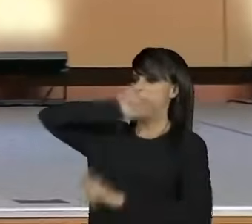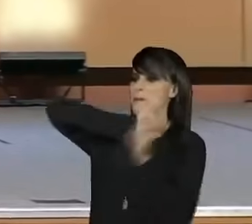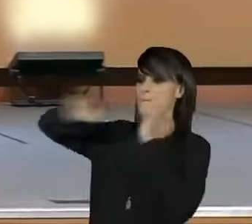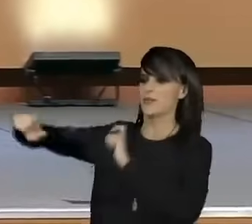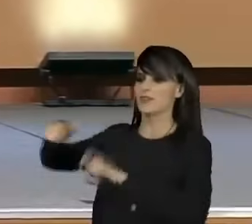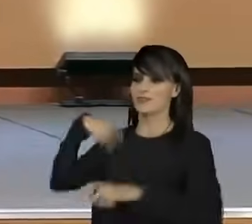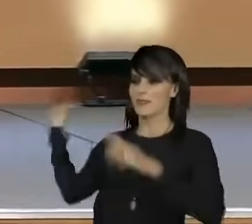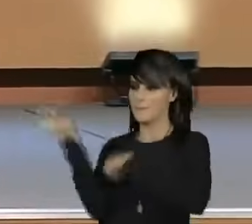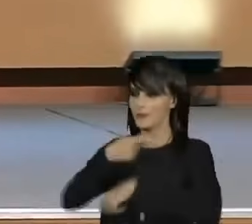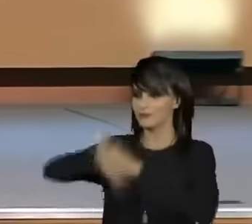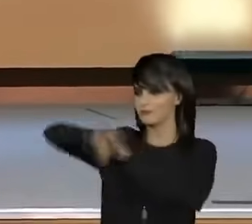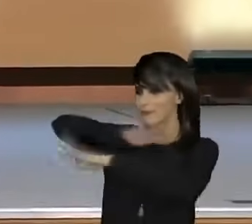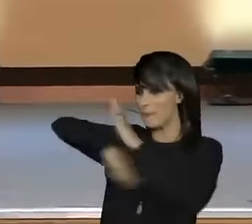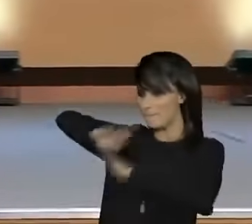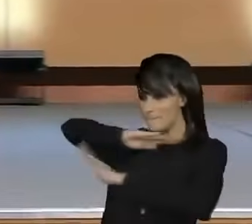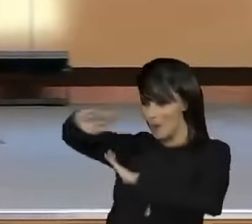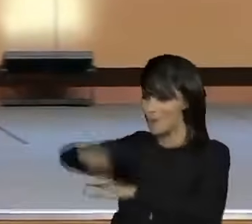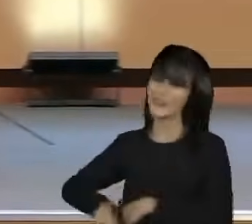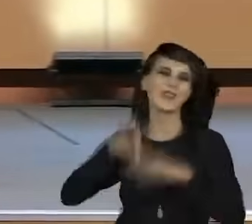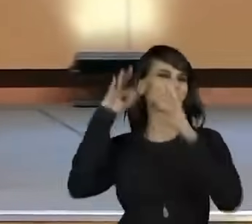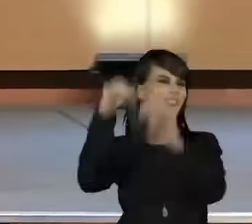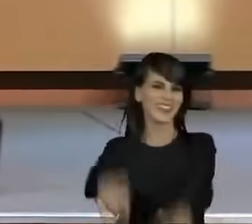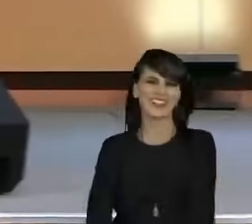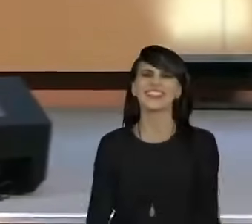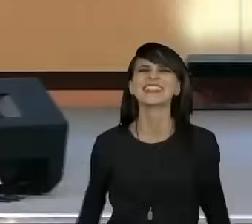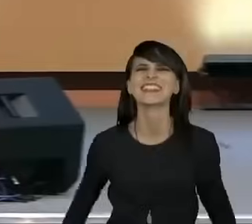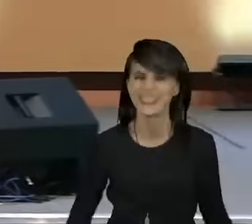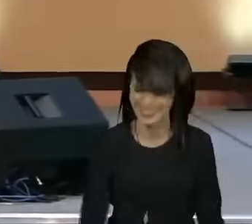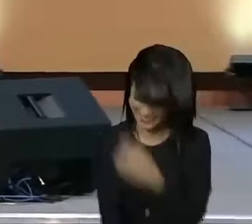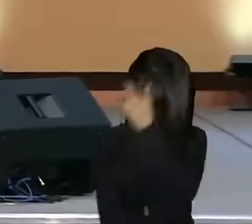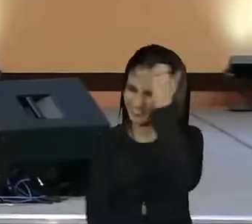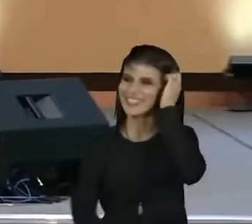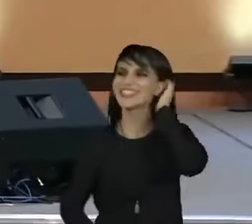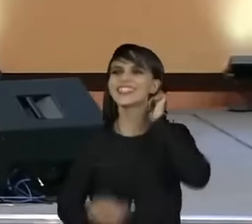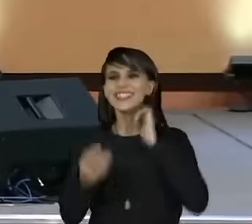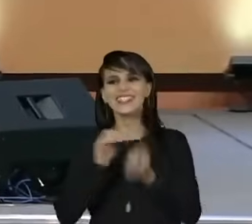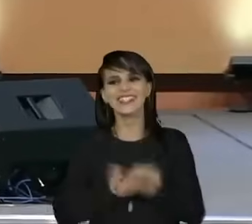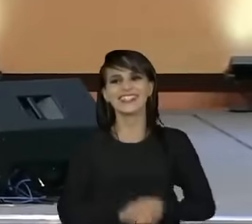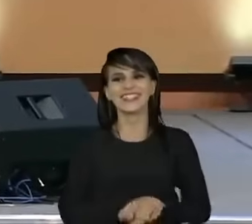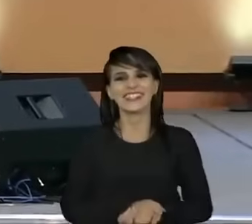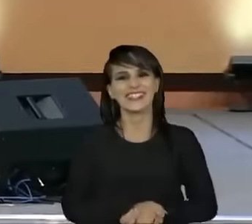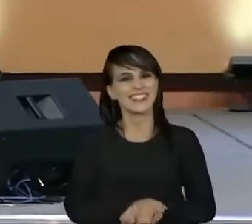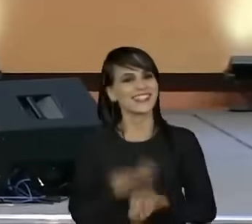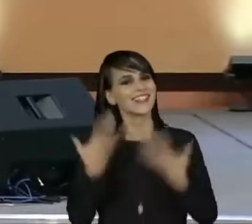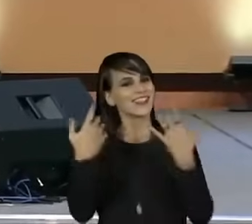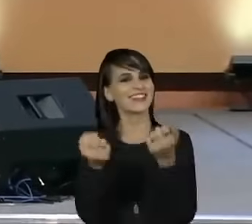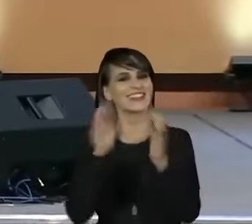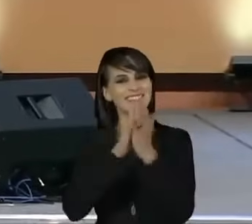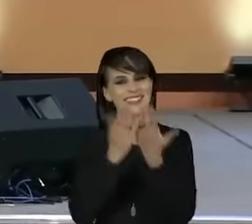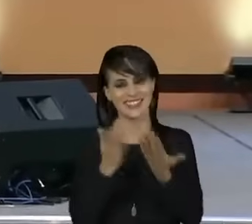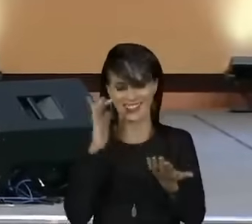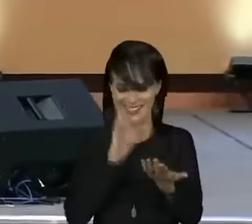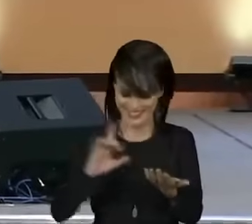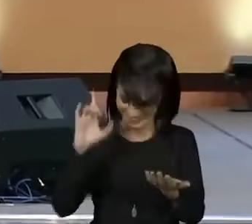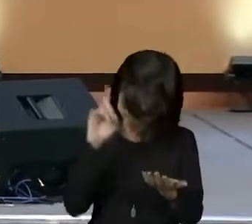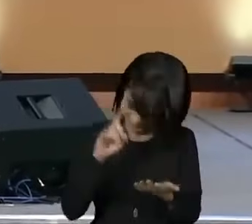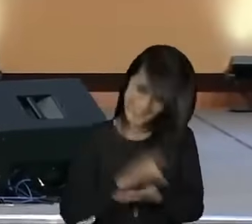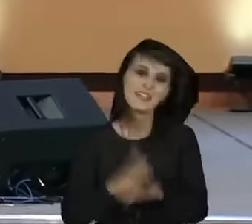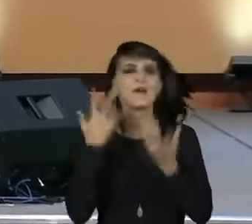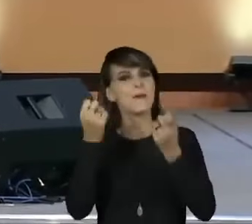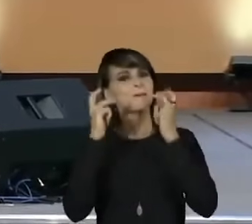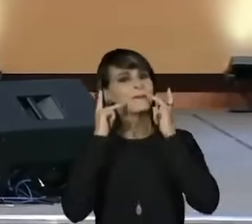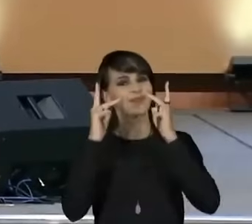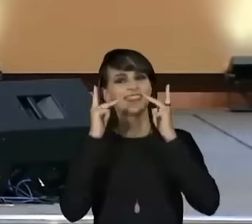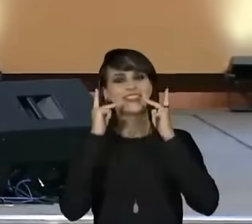rabo de arraio Tesoura voadora pescotapa e depois entra aqui vamos abrir a palavra de Deus aleluia Vamos